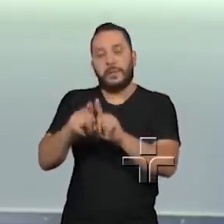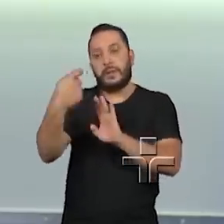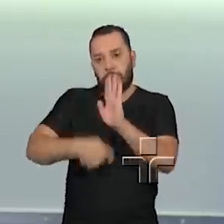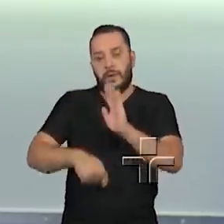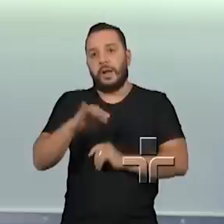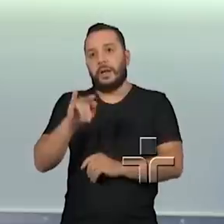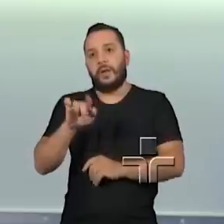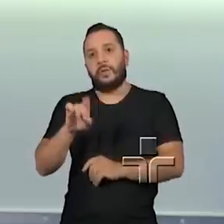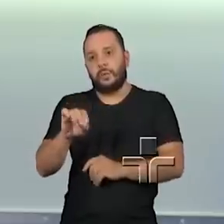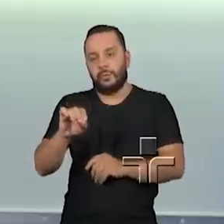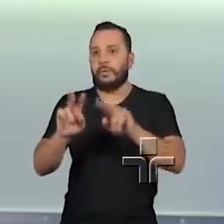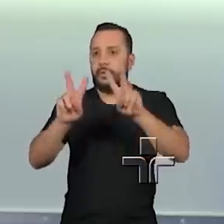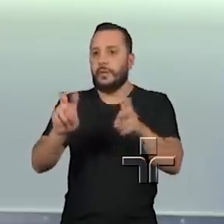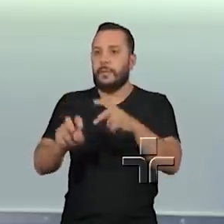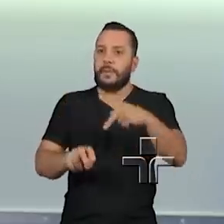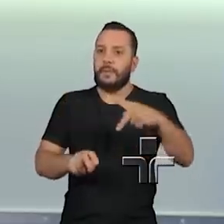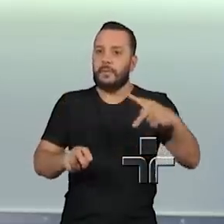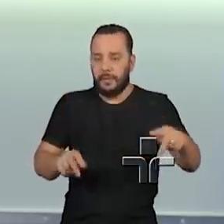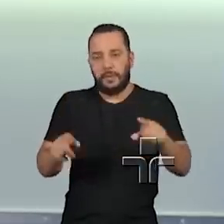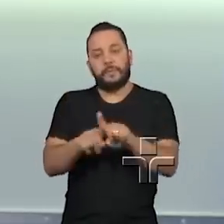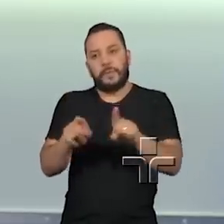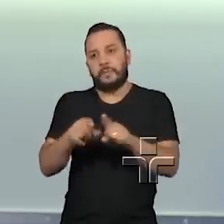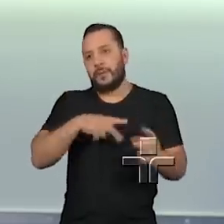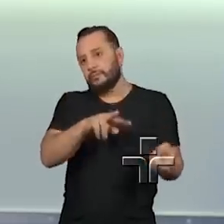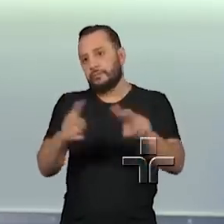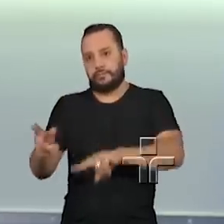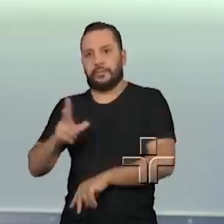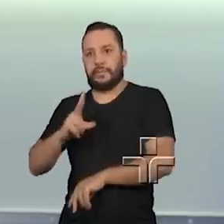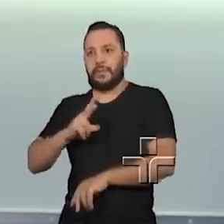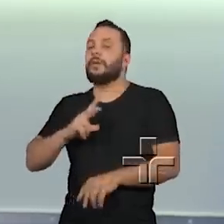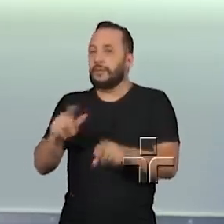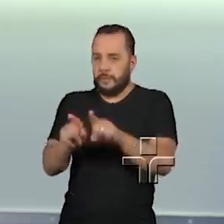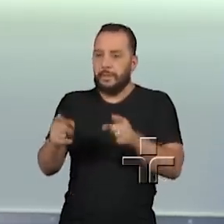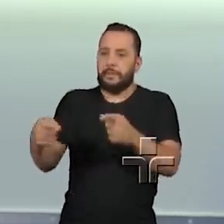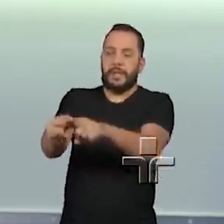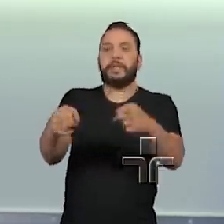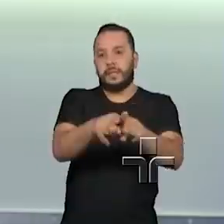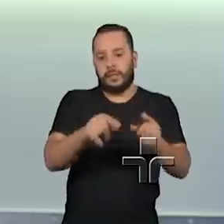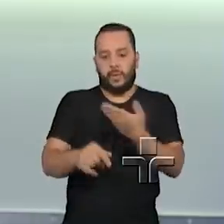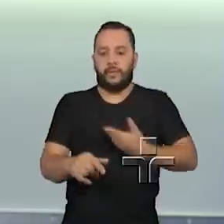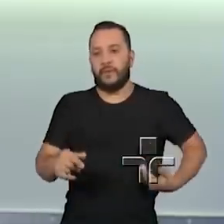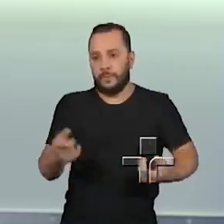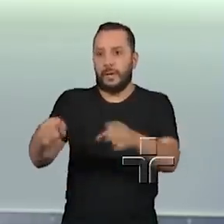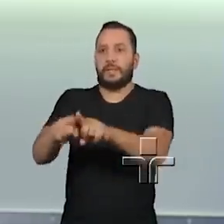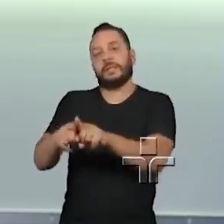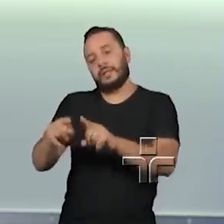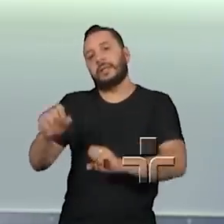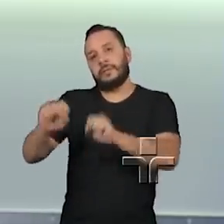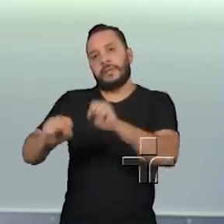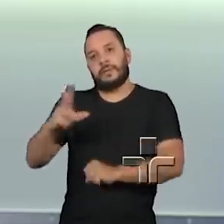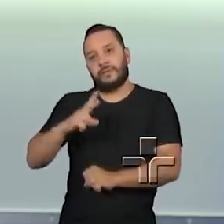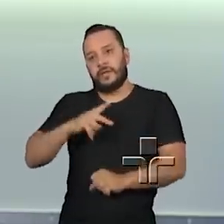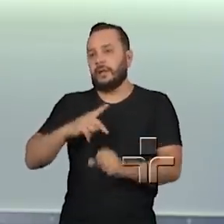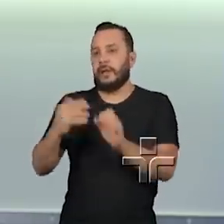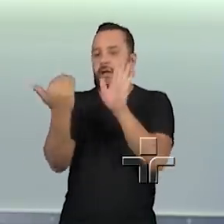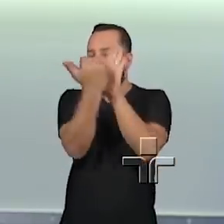Jardim sobre PPPs, concessões e os fundos garantidores também para essas parcerias público-privadas. Enfim, é uma agenda bastante extensa que